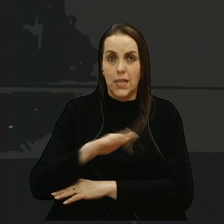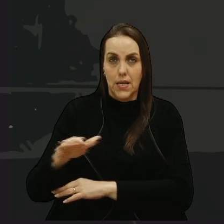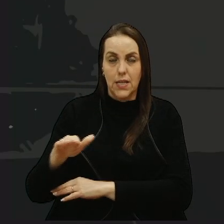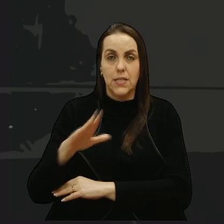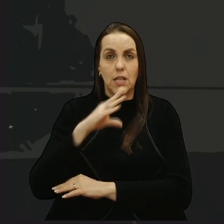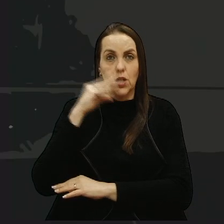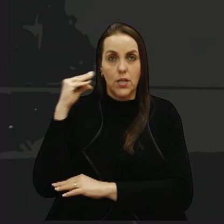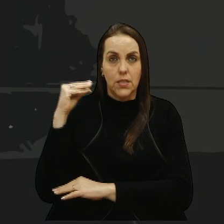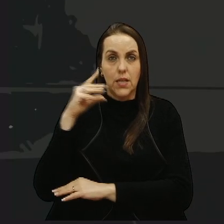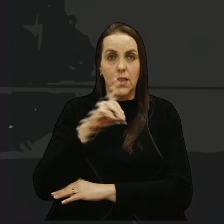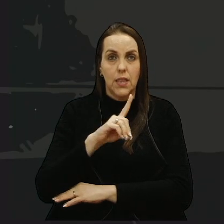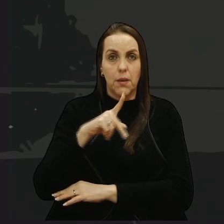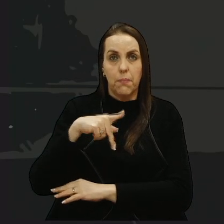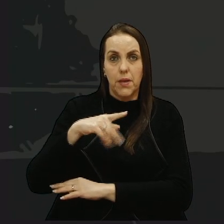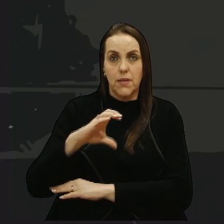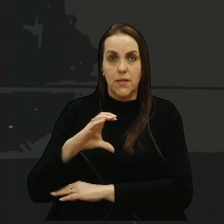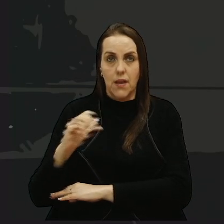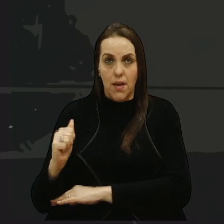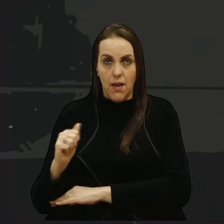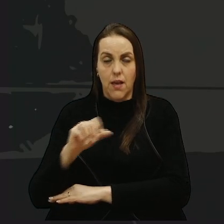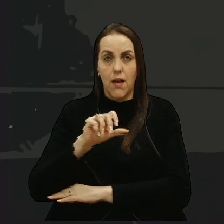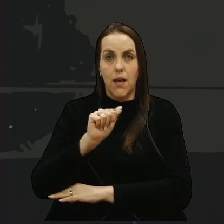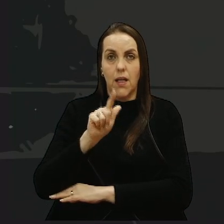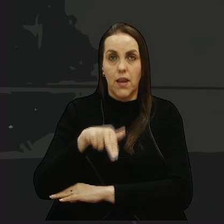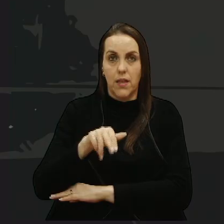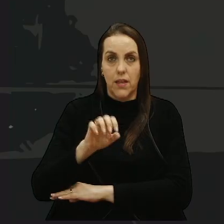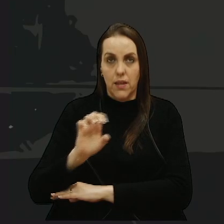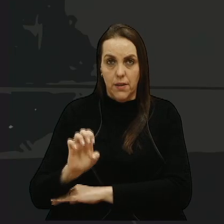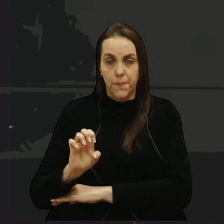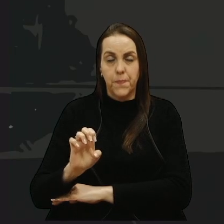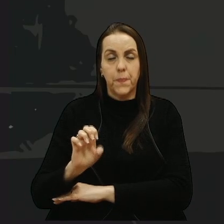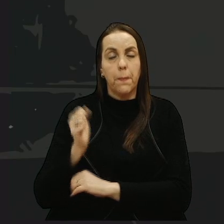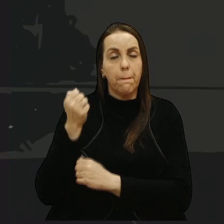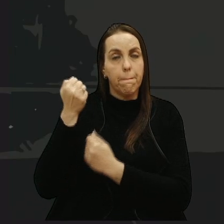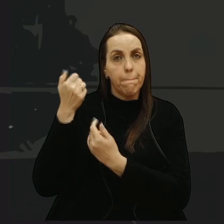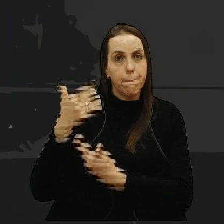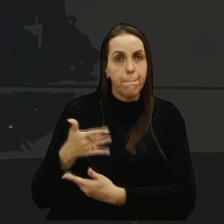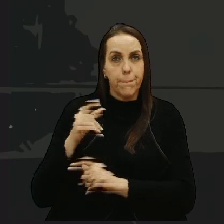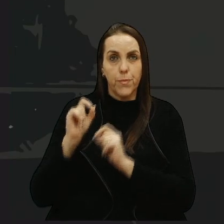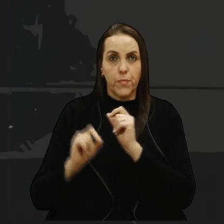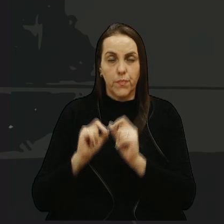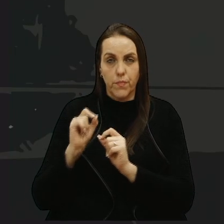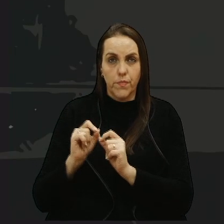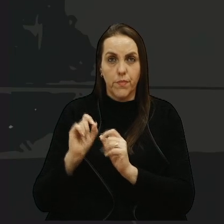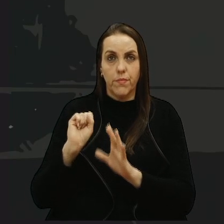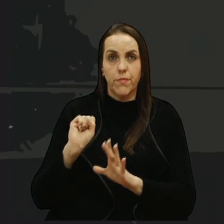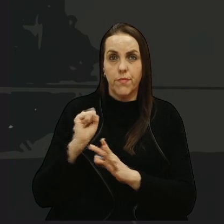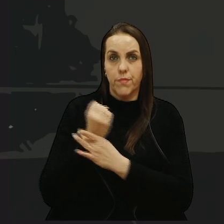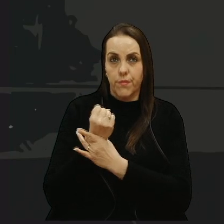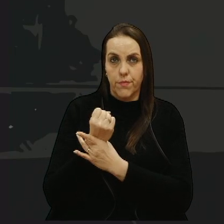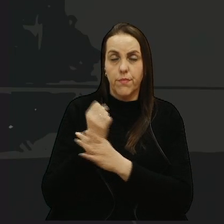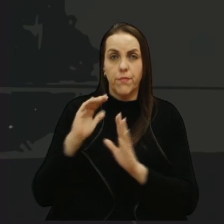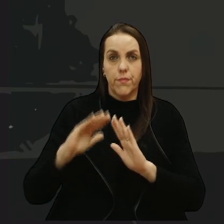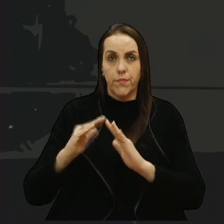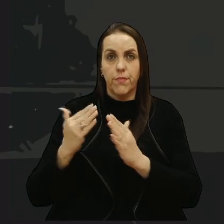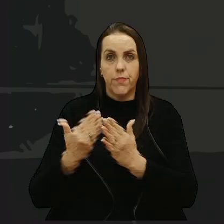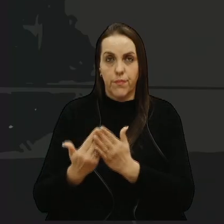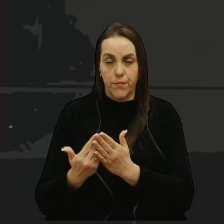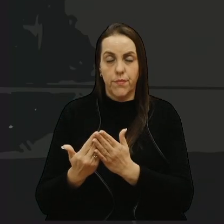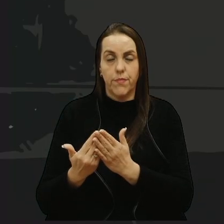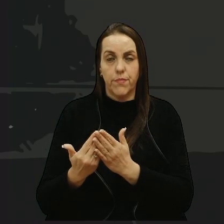Adolescente, a DPCA, a Aline Martinelli, que falou sobre a segurança das escolas,